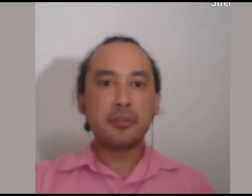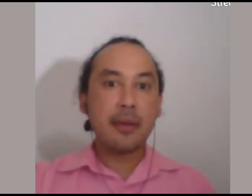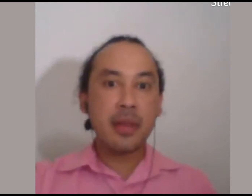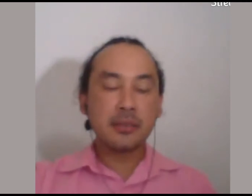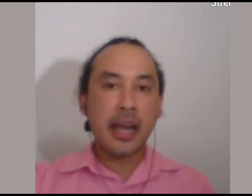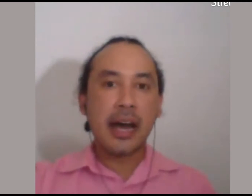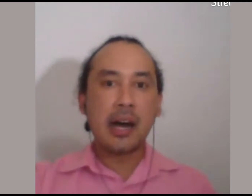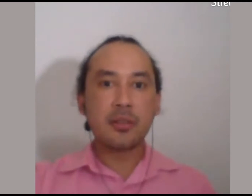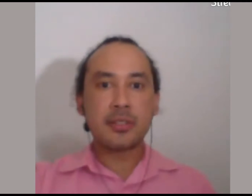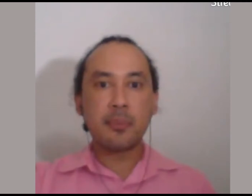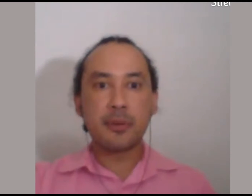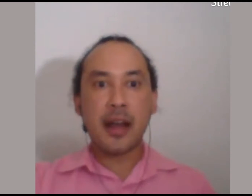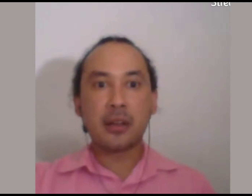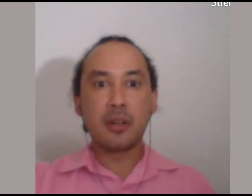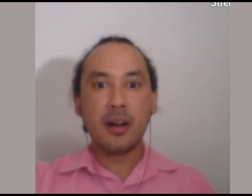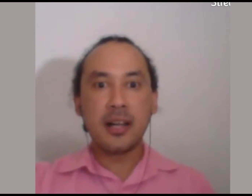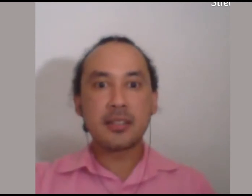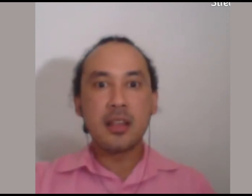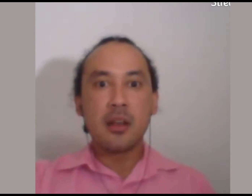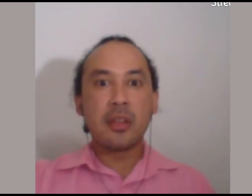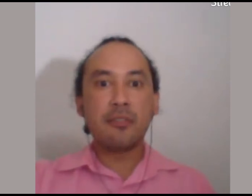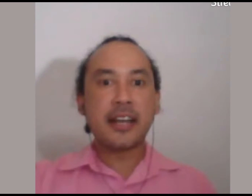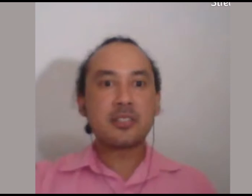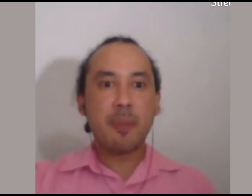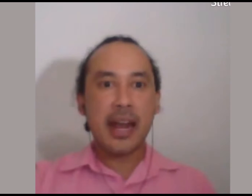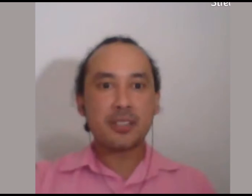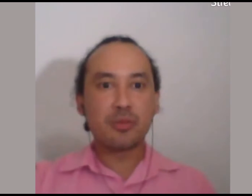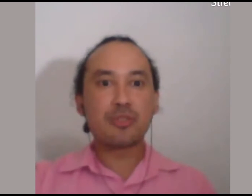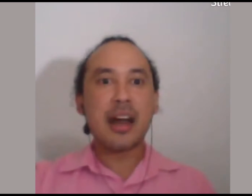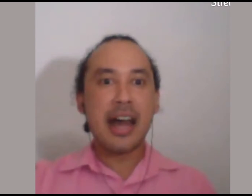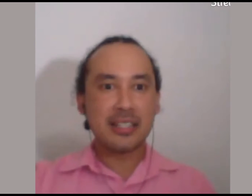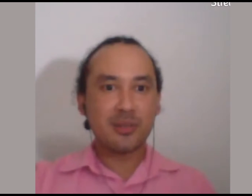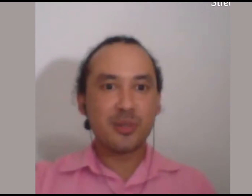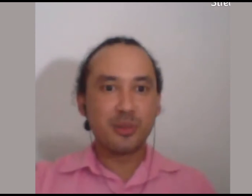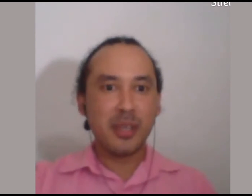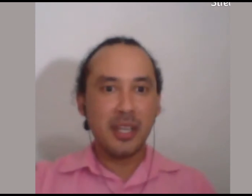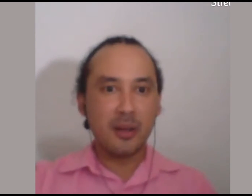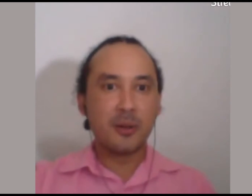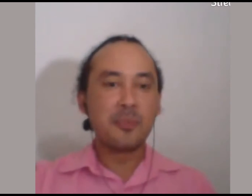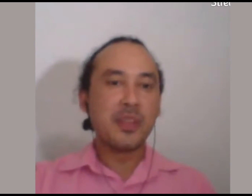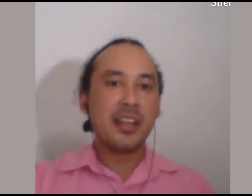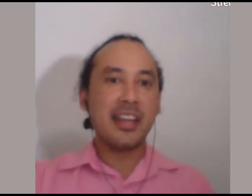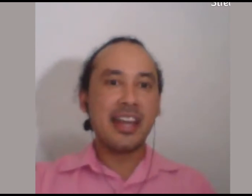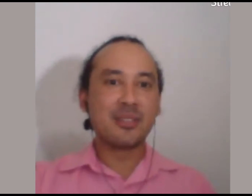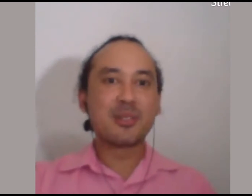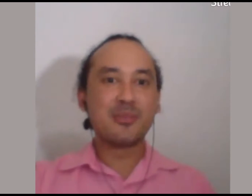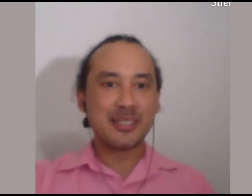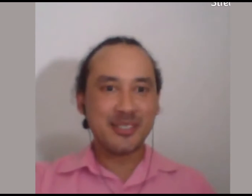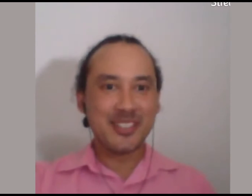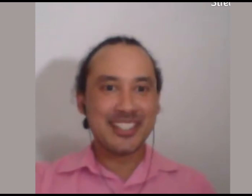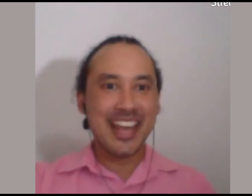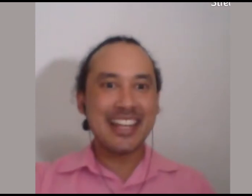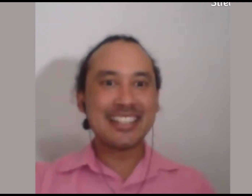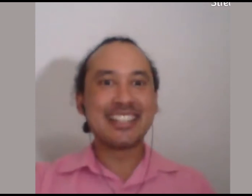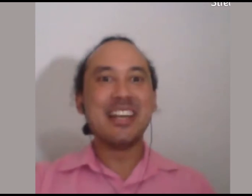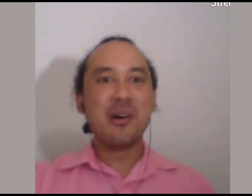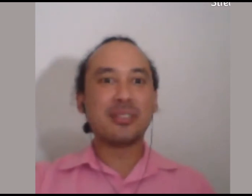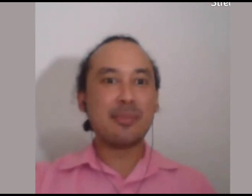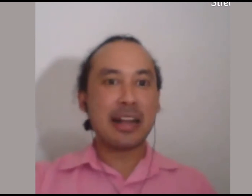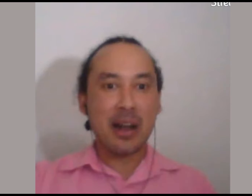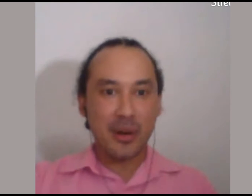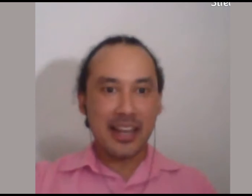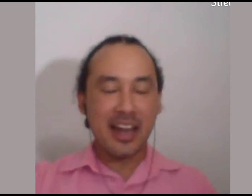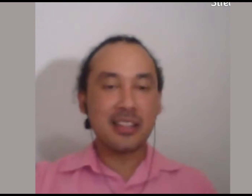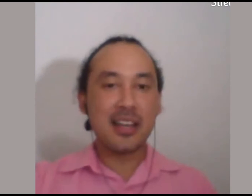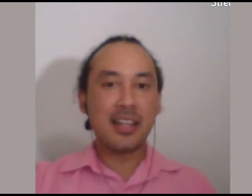É fundamental. Eu sempre falo, nós não faz parte do churrasco de domingo do sul-mato-grossense ou